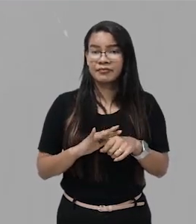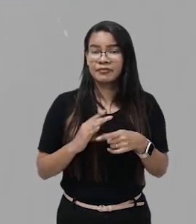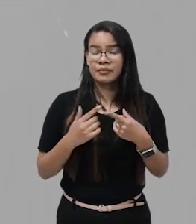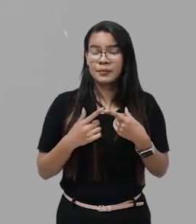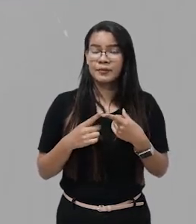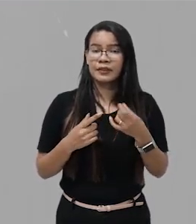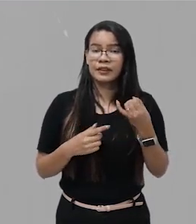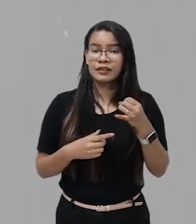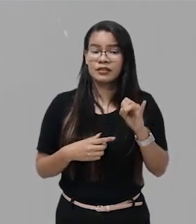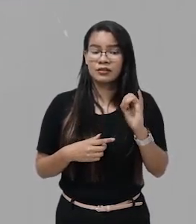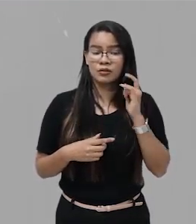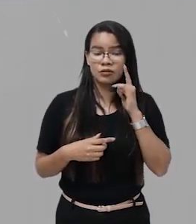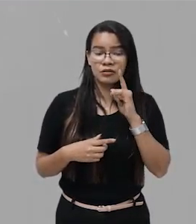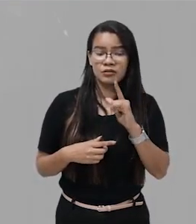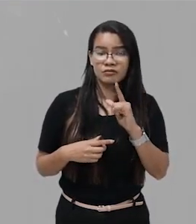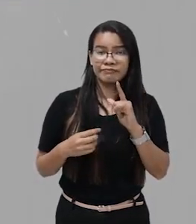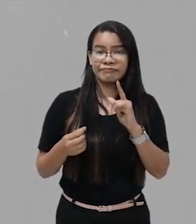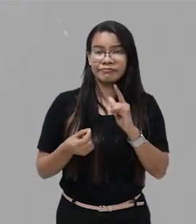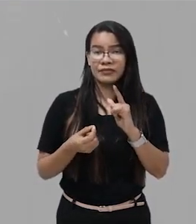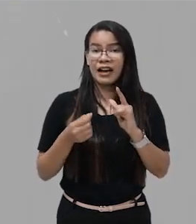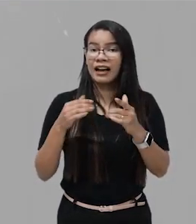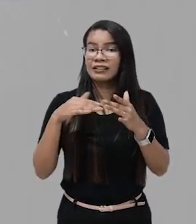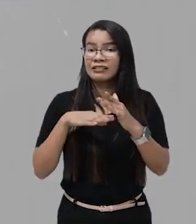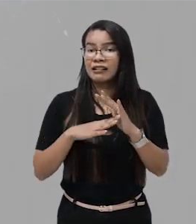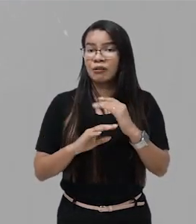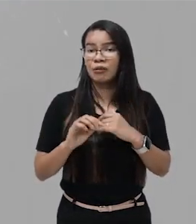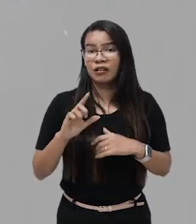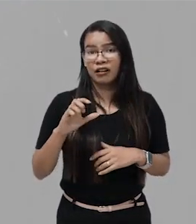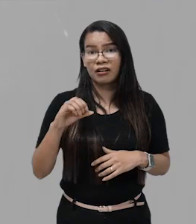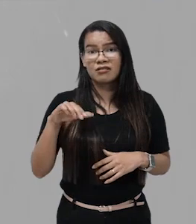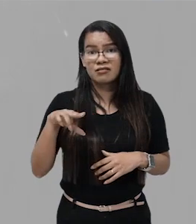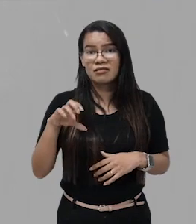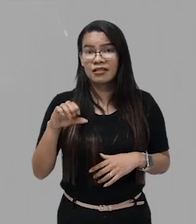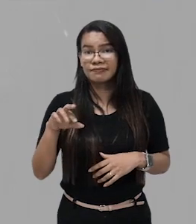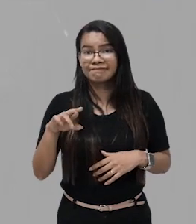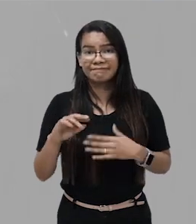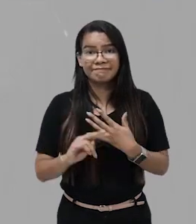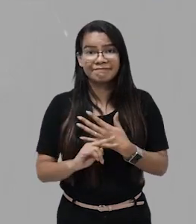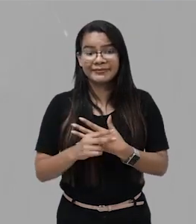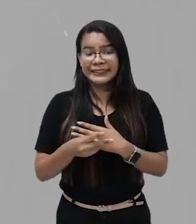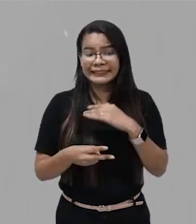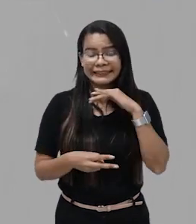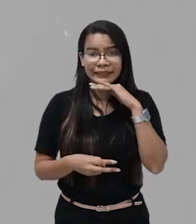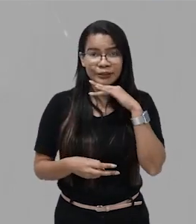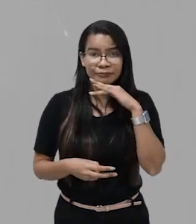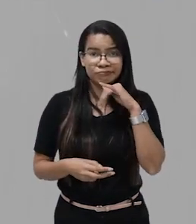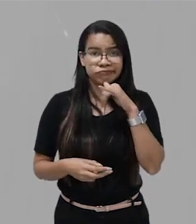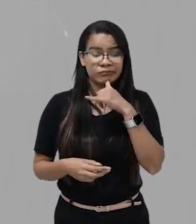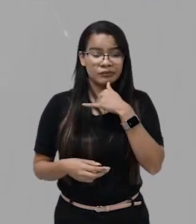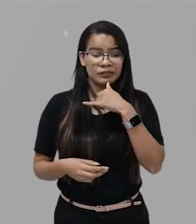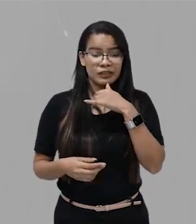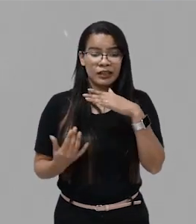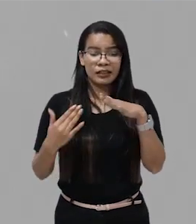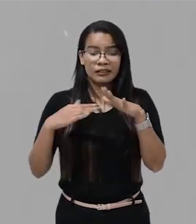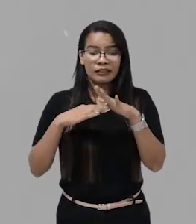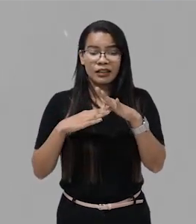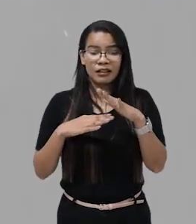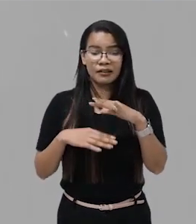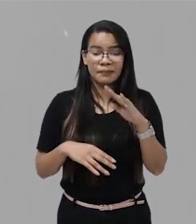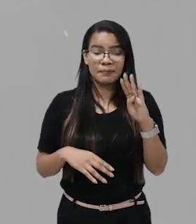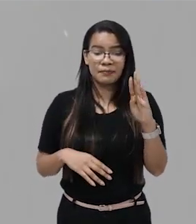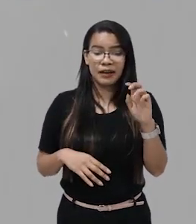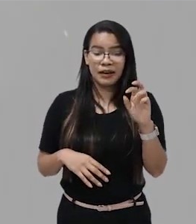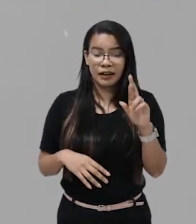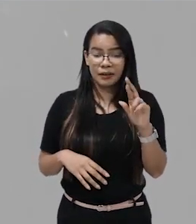ocasionado até um câncer para a sua saúde, alguma coisa nesse sentido. E está aqui, ó, ela bem cabisbaixa, até barbada essa mulher tá, porque é um dos